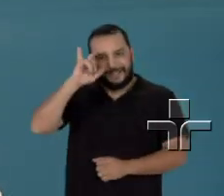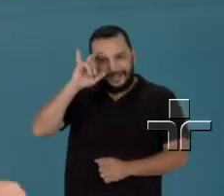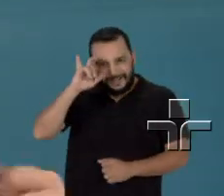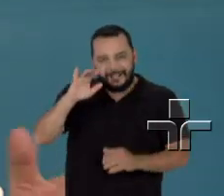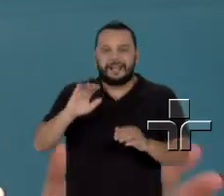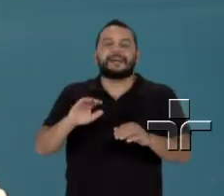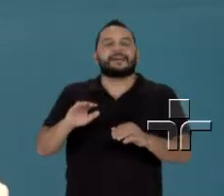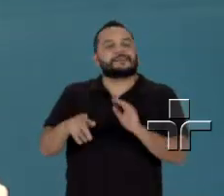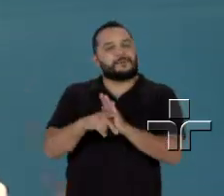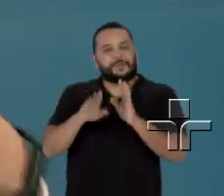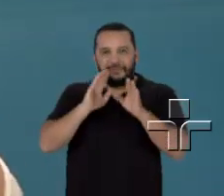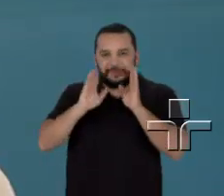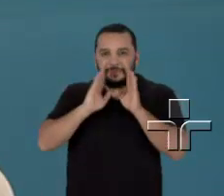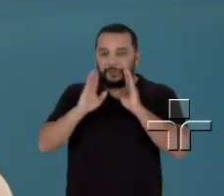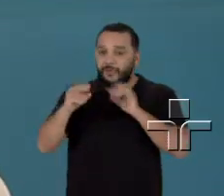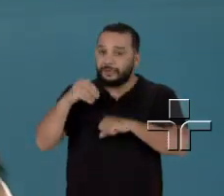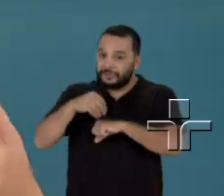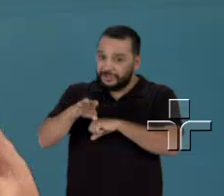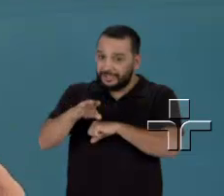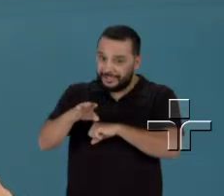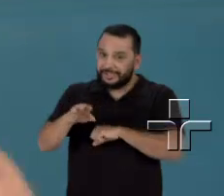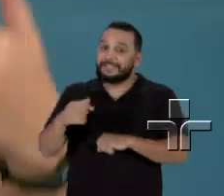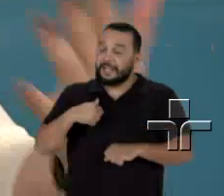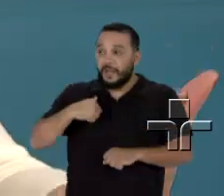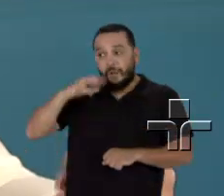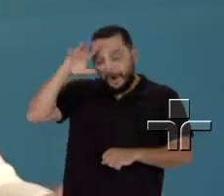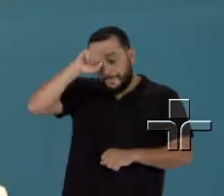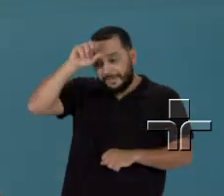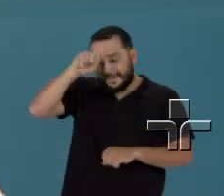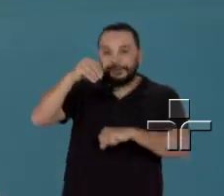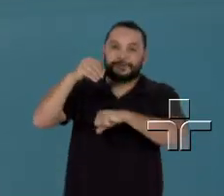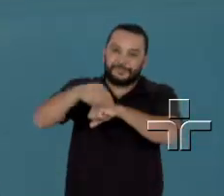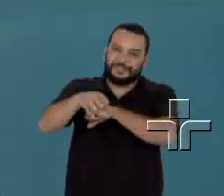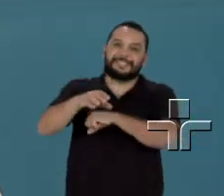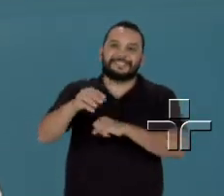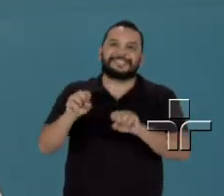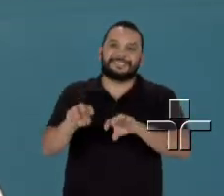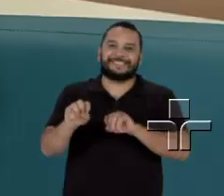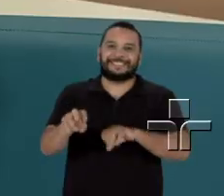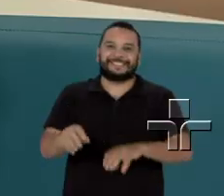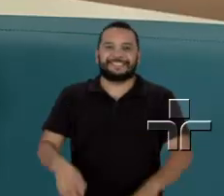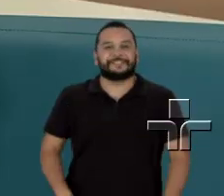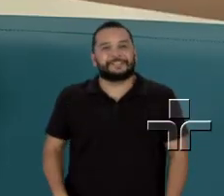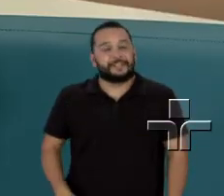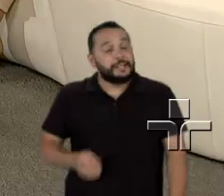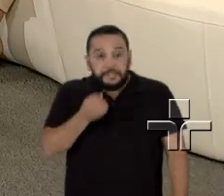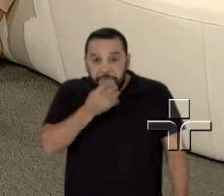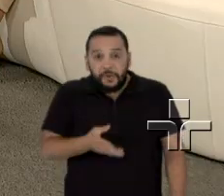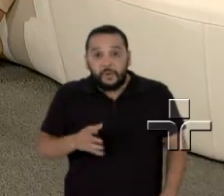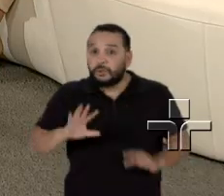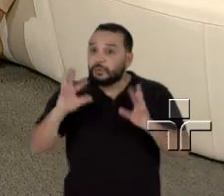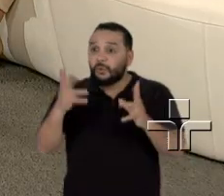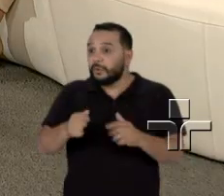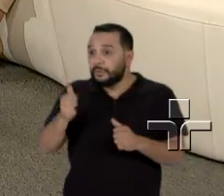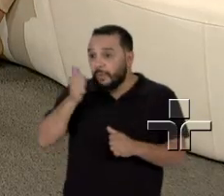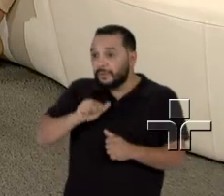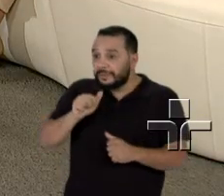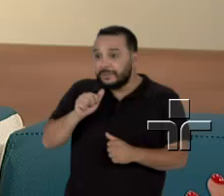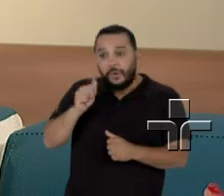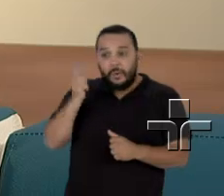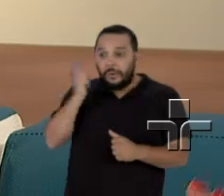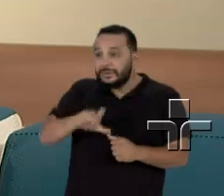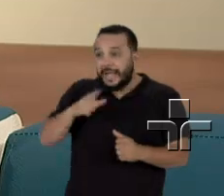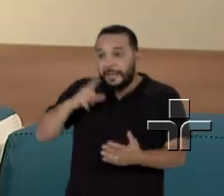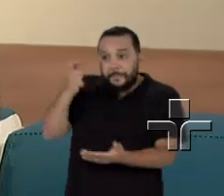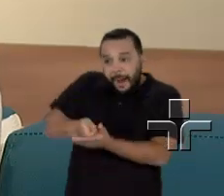facebook onde eu dou várias dicas inclusive as dicas que eu aprendo eu repasso ai que bom e agora tá todo mundo conseguir fechar as contas